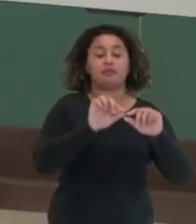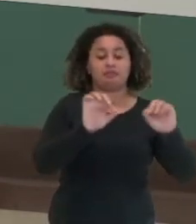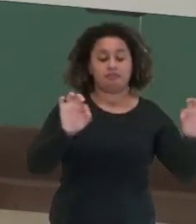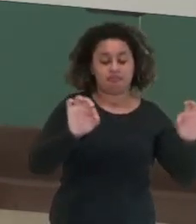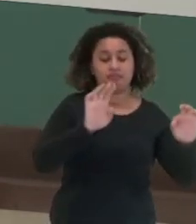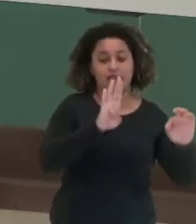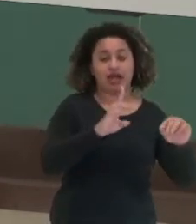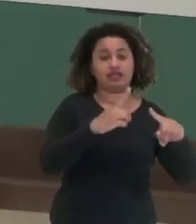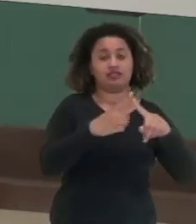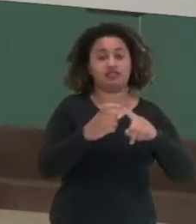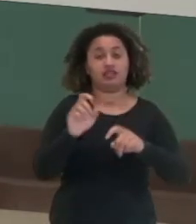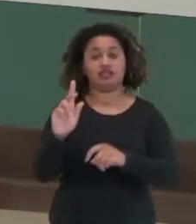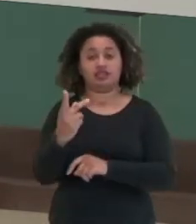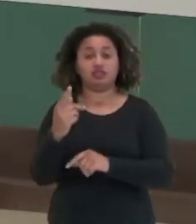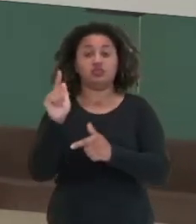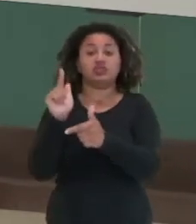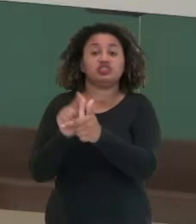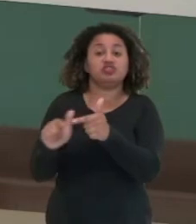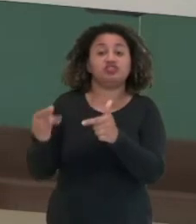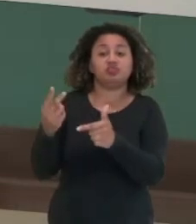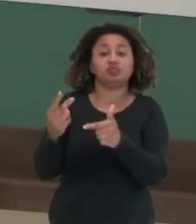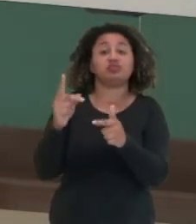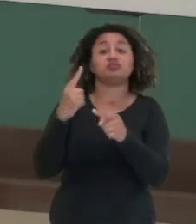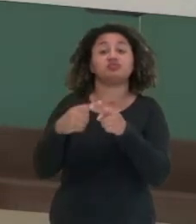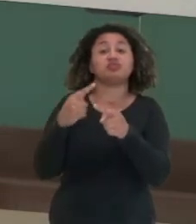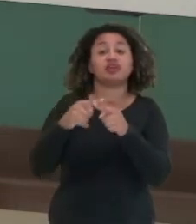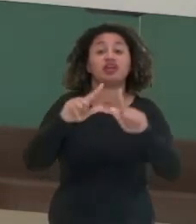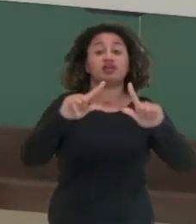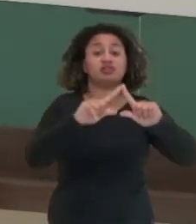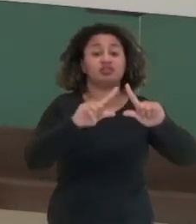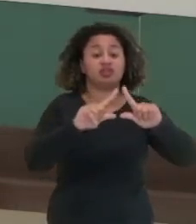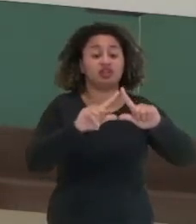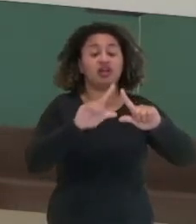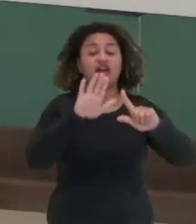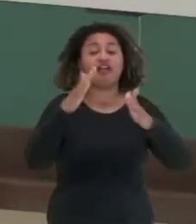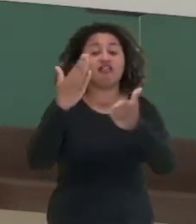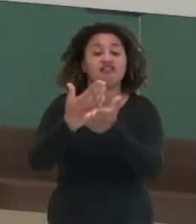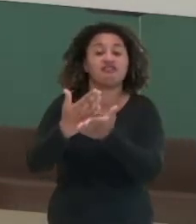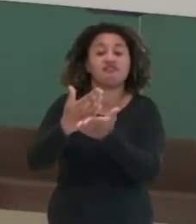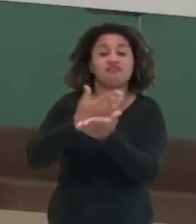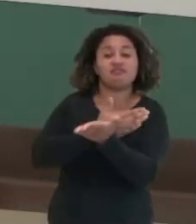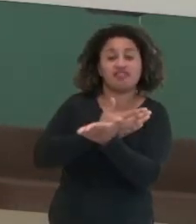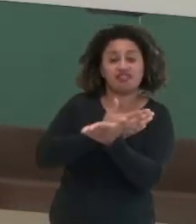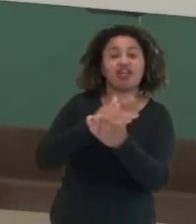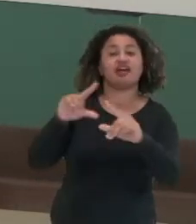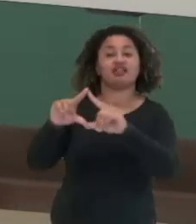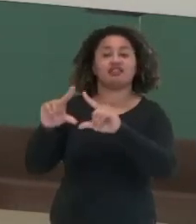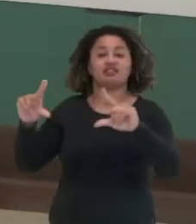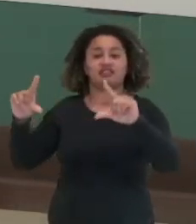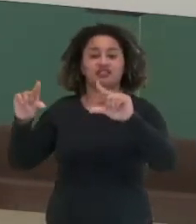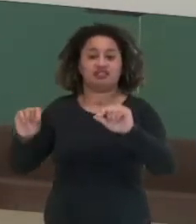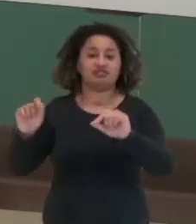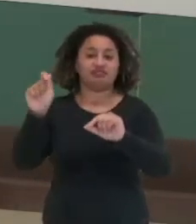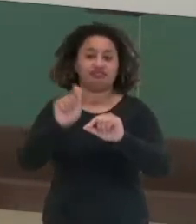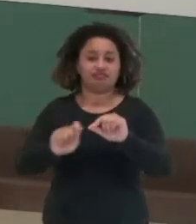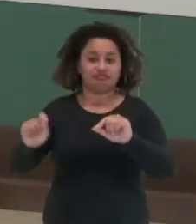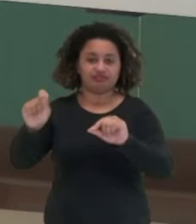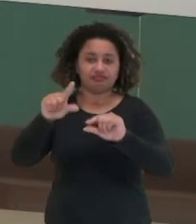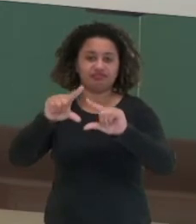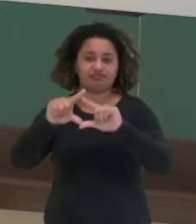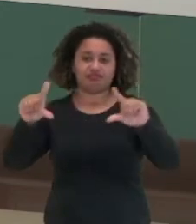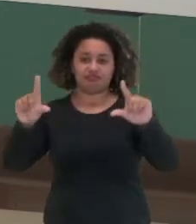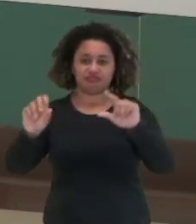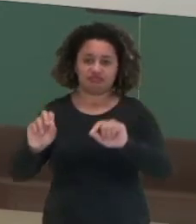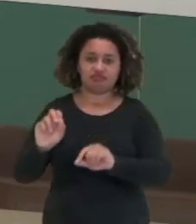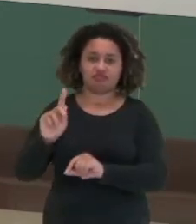vezes a altura dividido por 2, já que um triângulo, ele ocupa metade da área de um